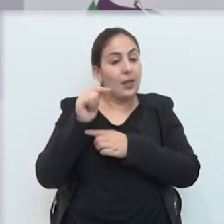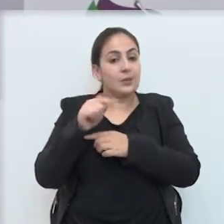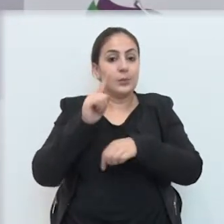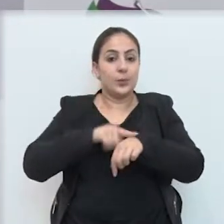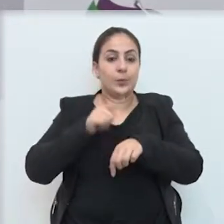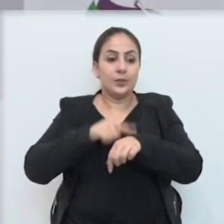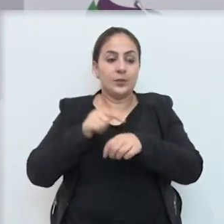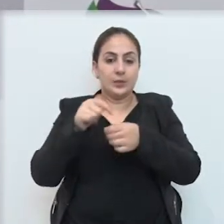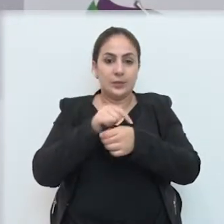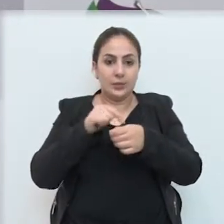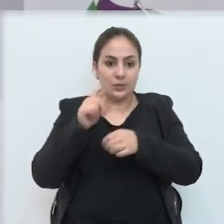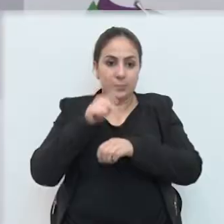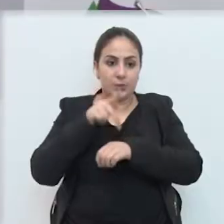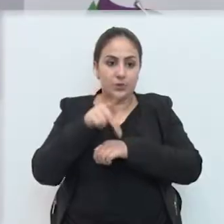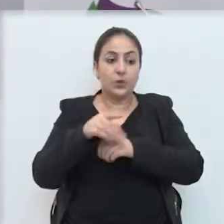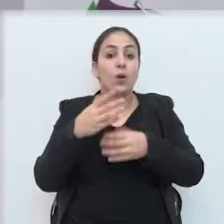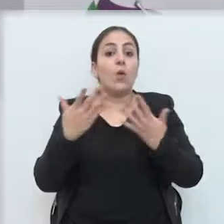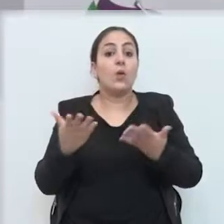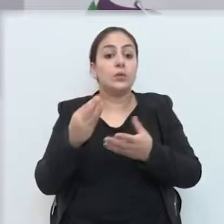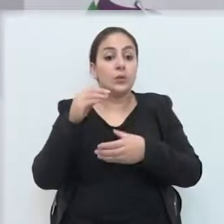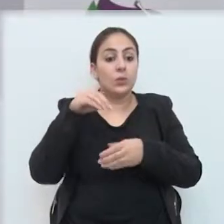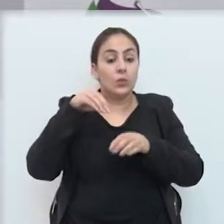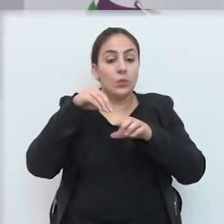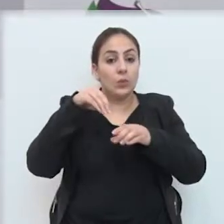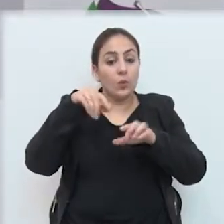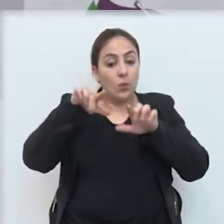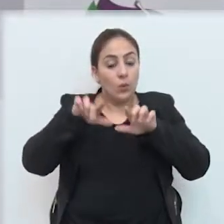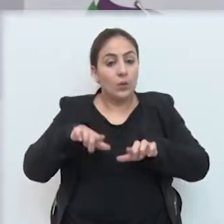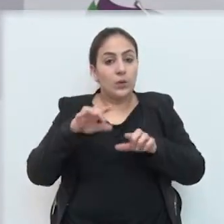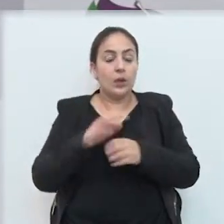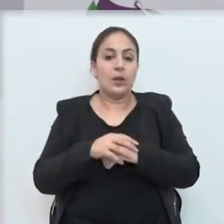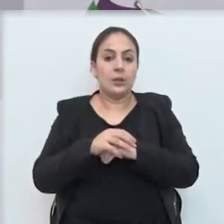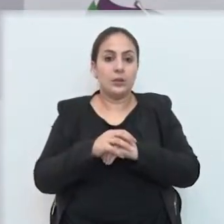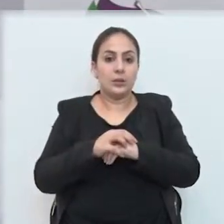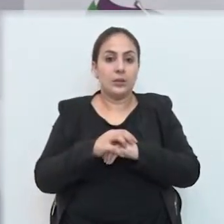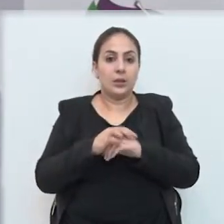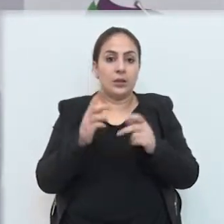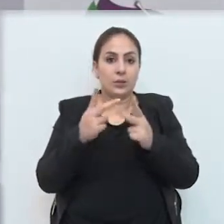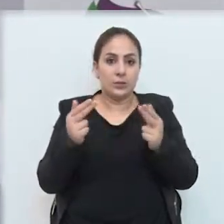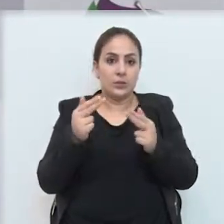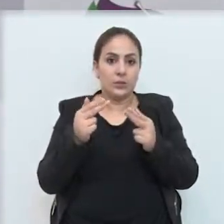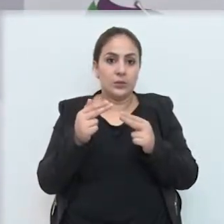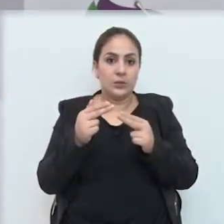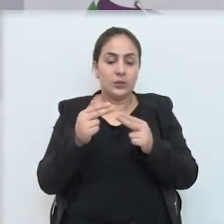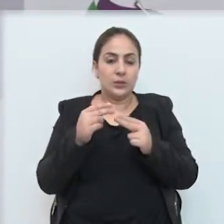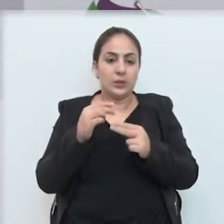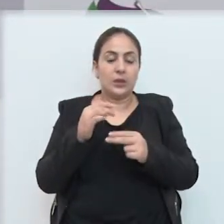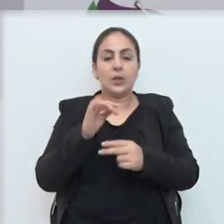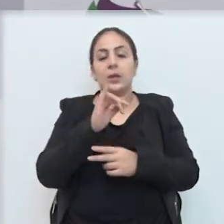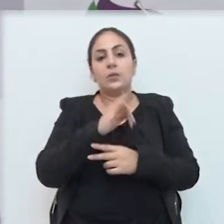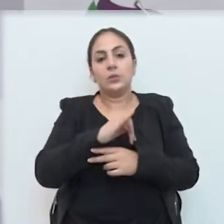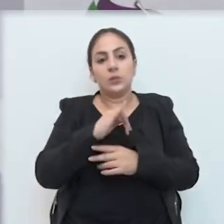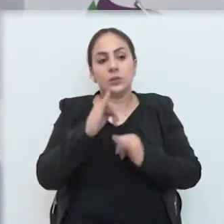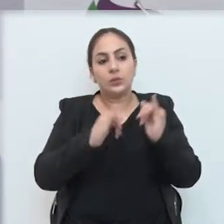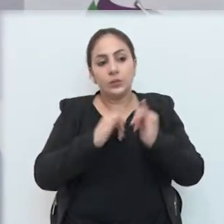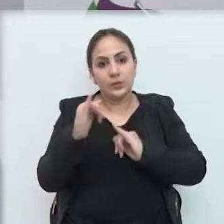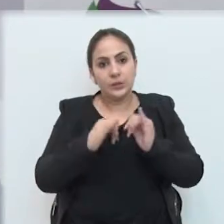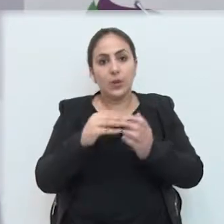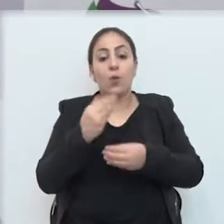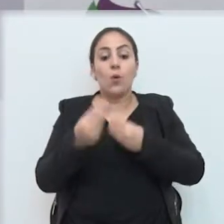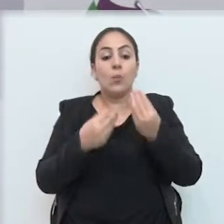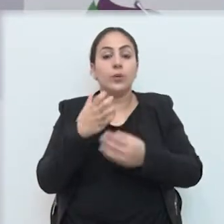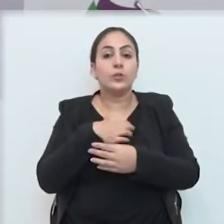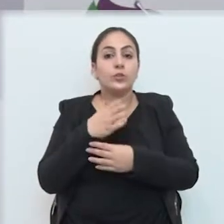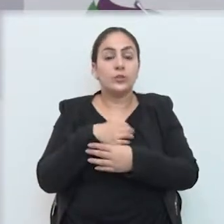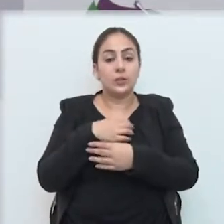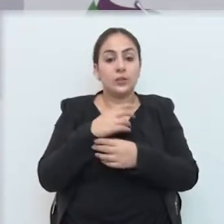essa situação na cidade, onde vão ser instalados os distritos industrial, onde vão ser os centros comerciais, de que forma as